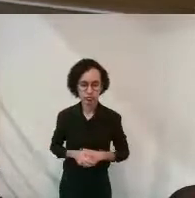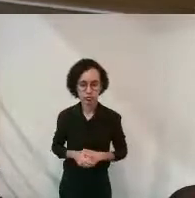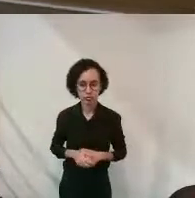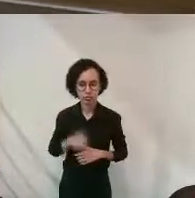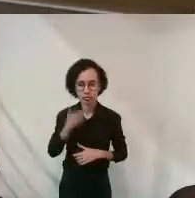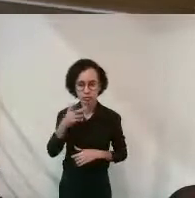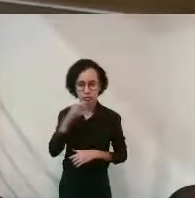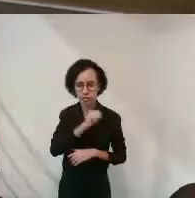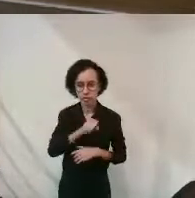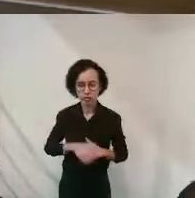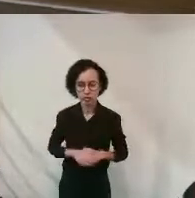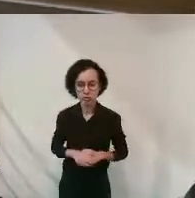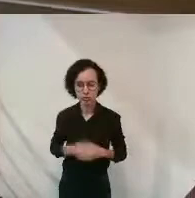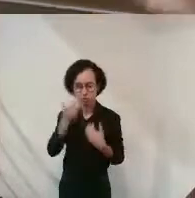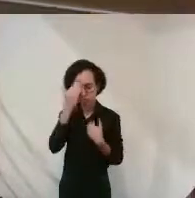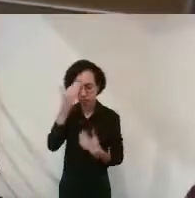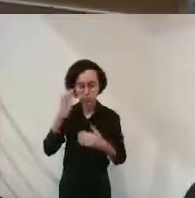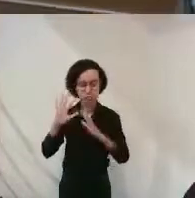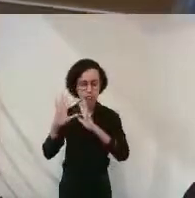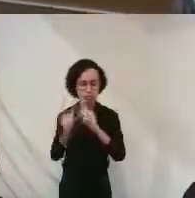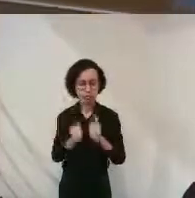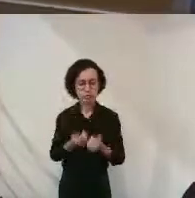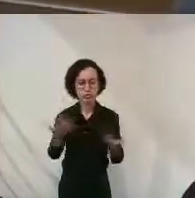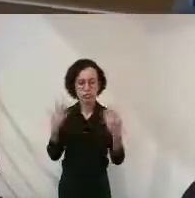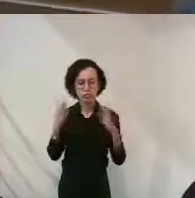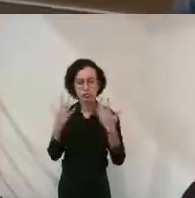Falando rapidamente, muito obrigada a todos.